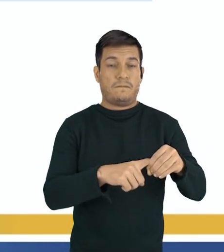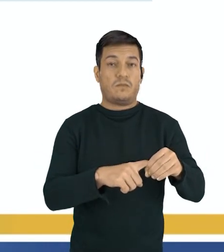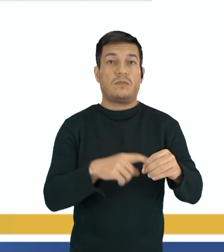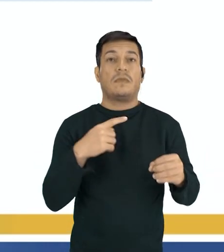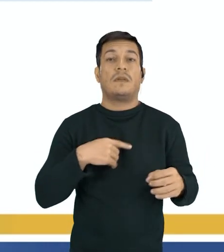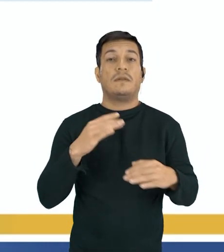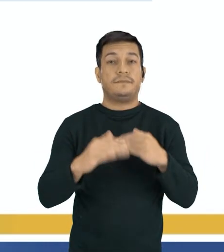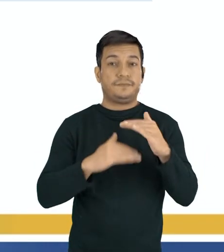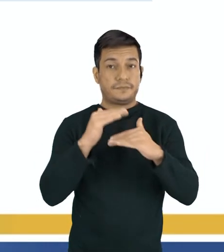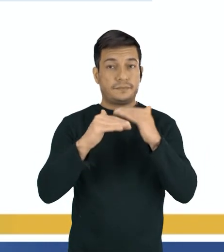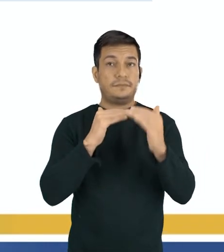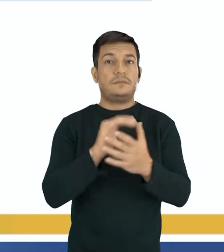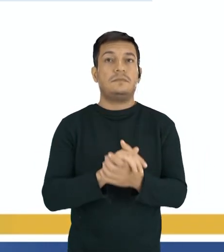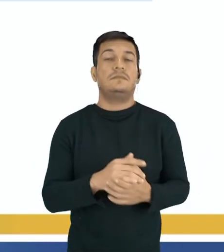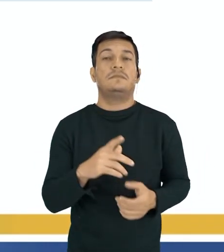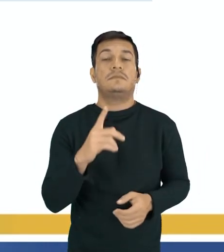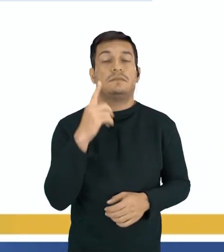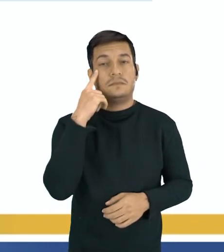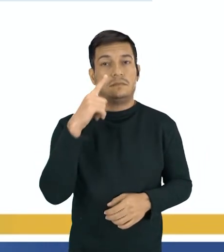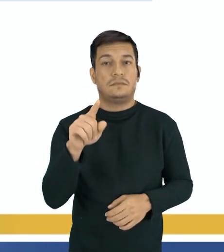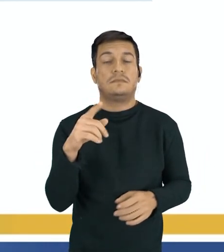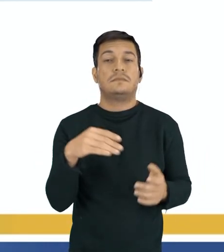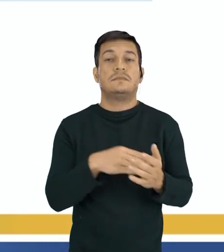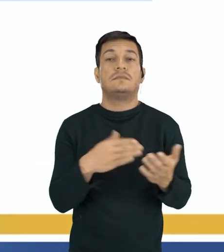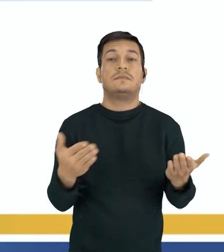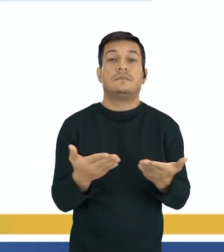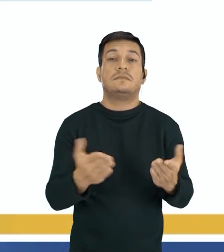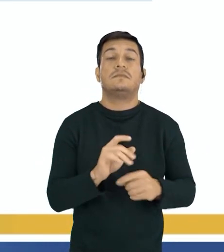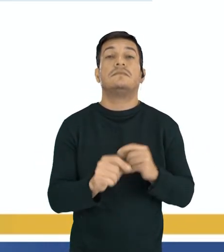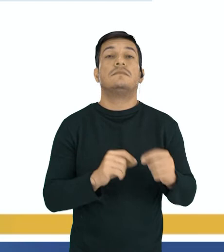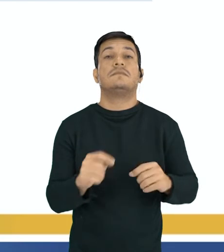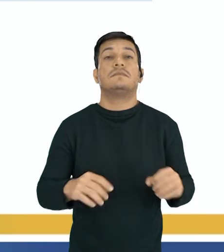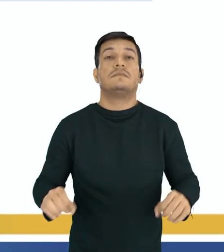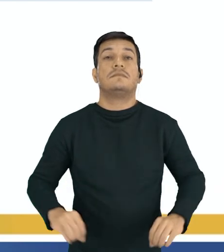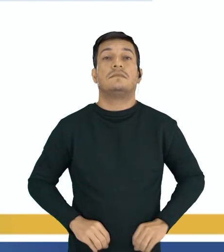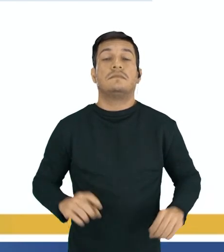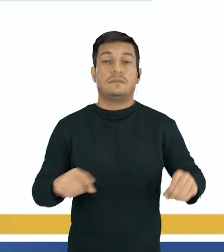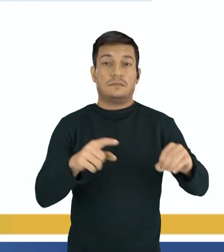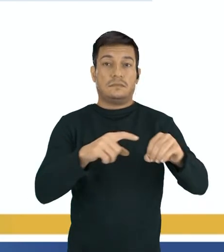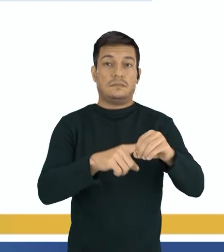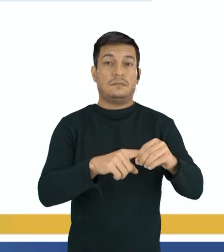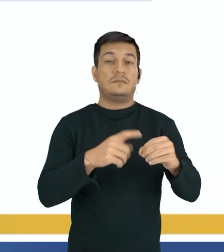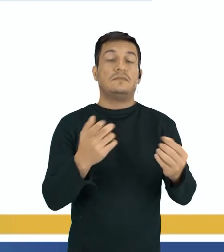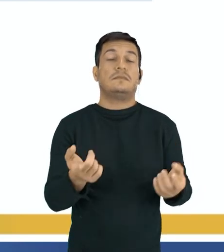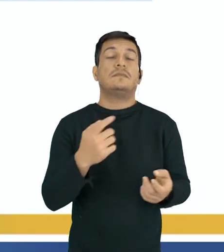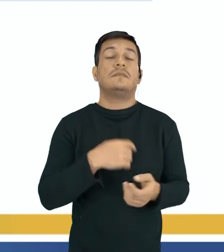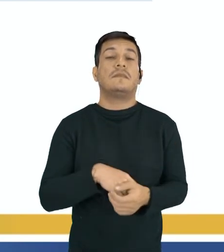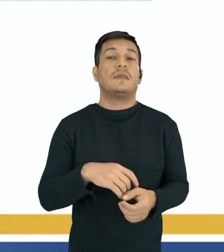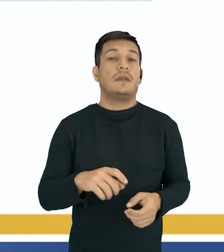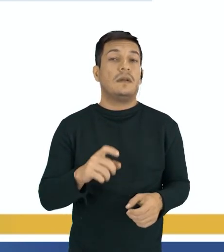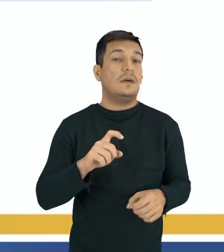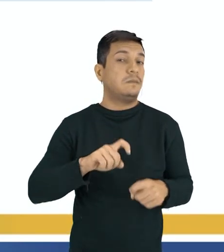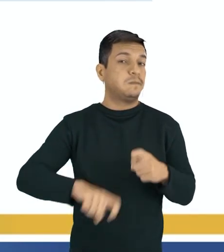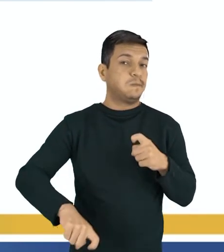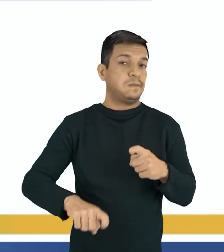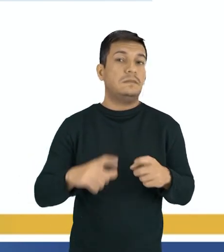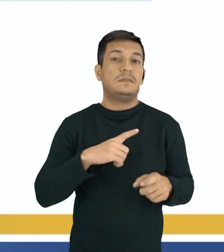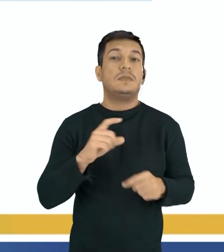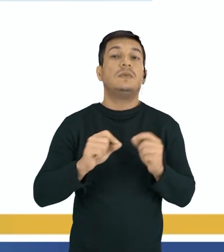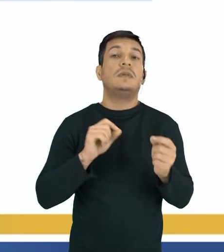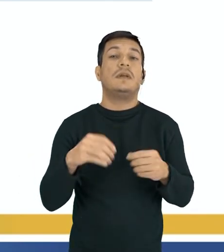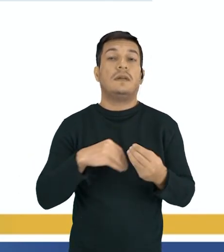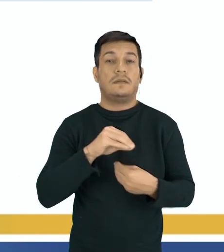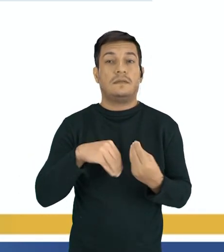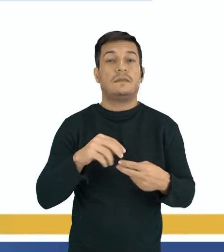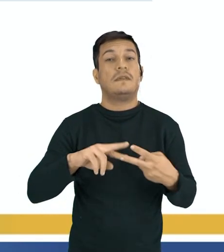relação à evolução. Então, nós vimos até aqui que a reprodução sexuada ela está relacionada com uma maior variabilidade genética,